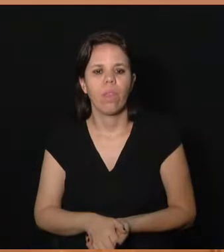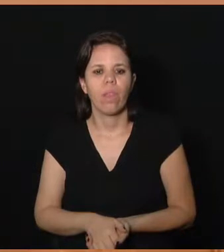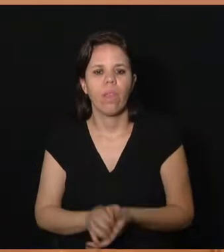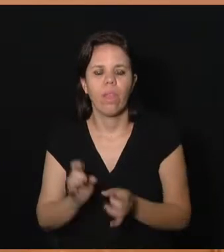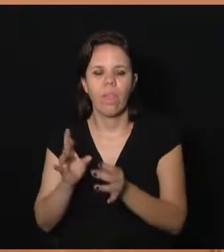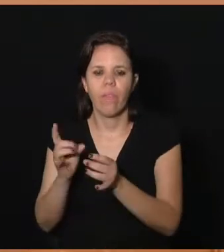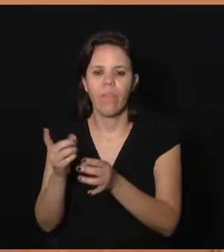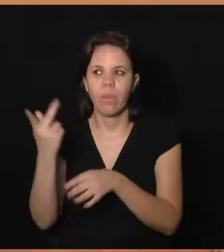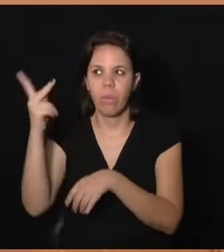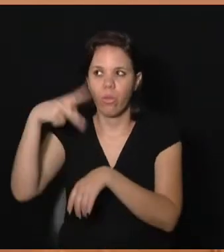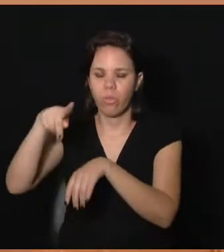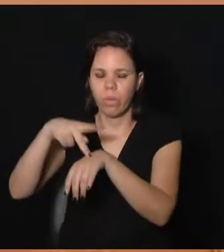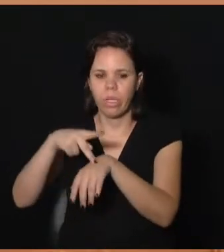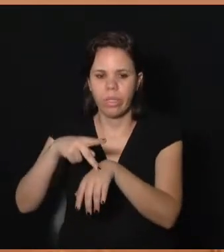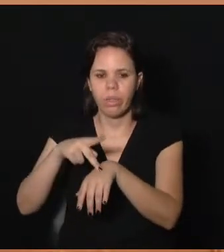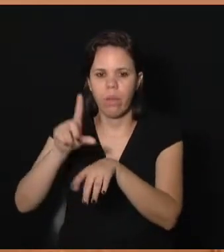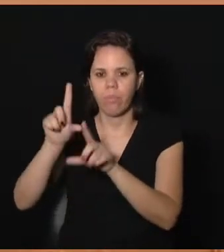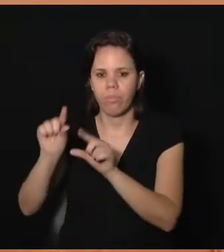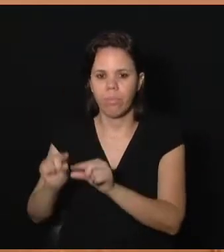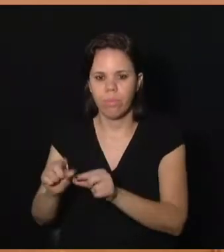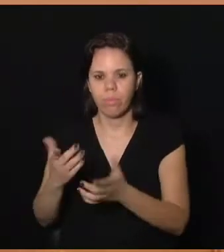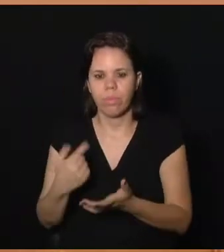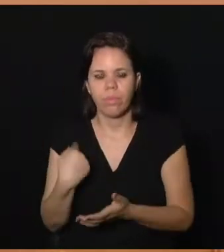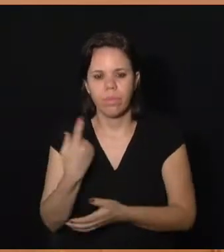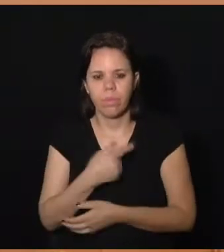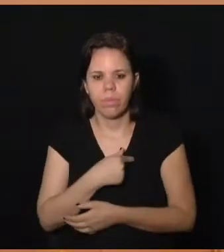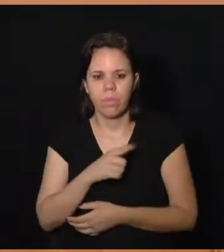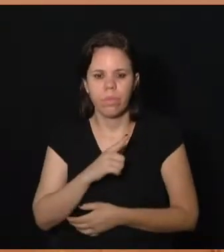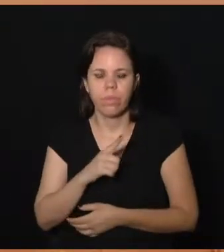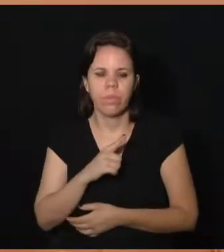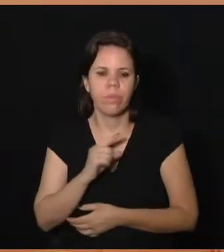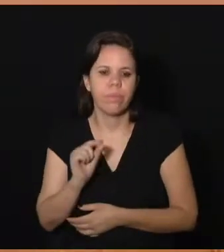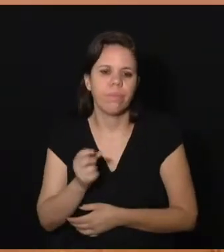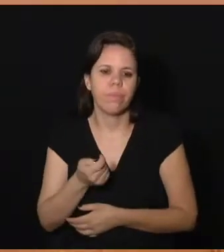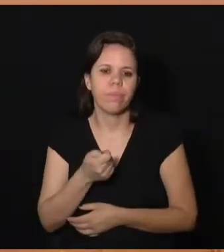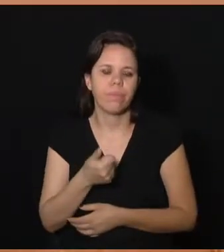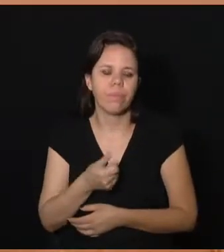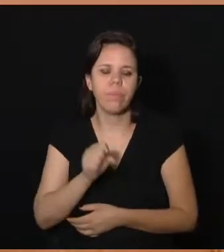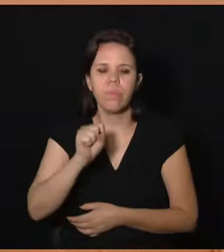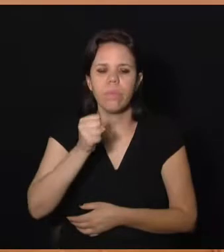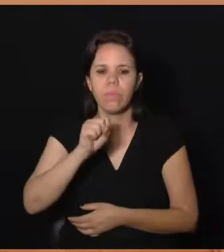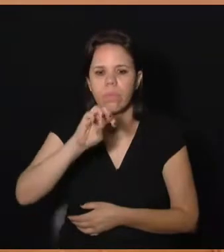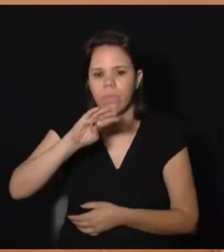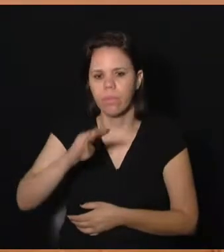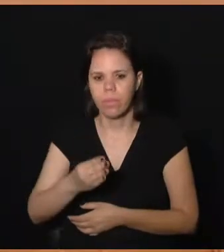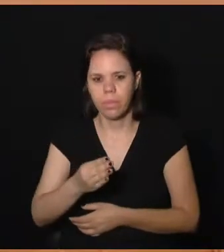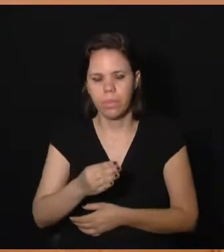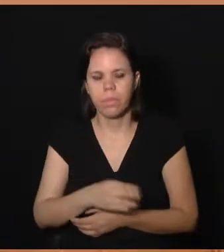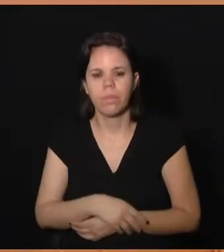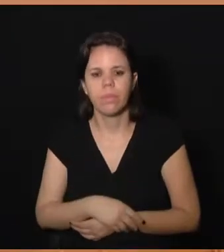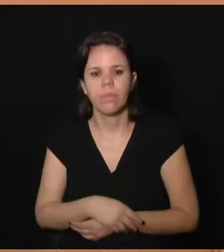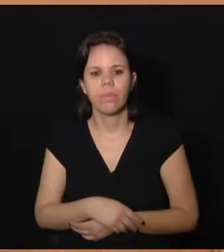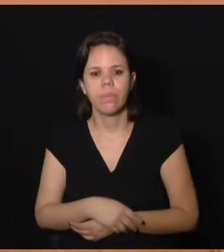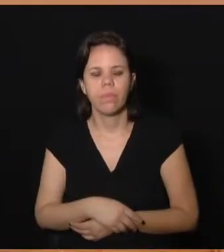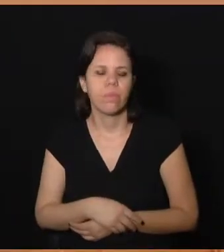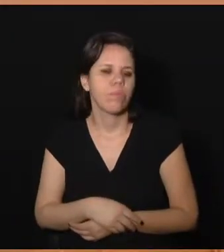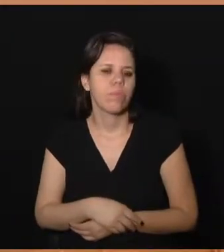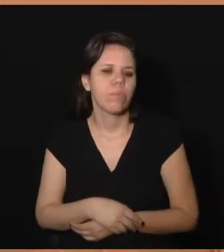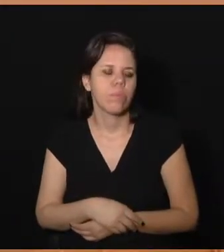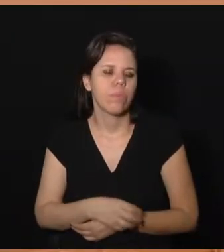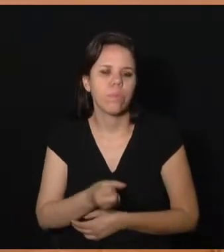exportamos bem menos, né? Estamos aí com um déficit aí de quase 8 bilhões aí no caso, né? Então, tipo assim, o